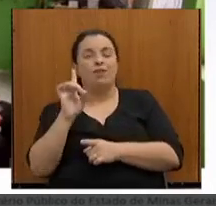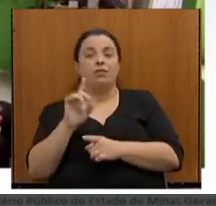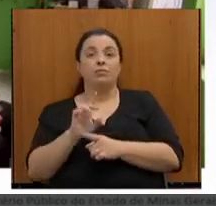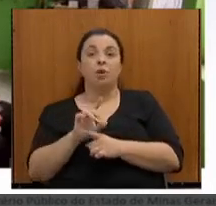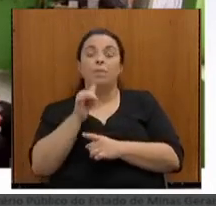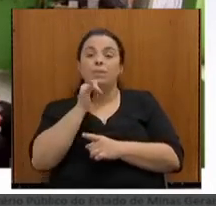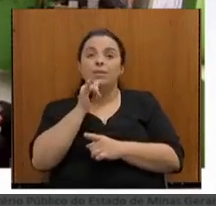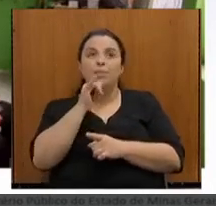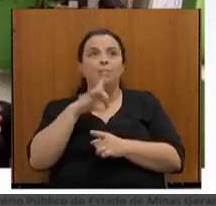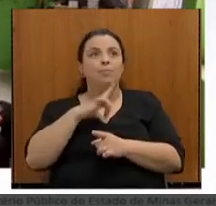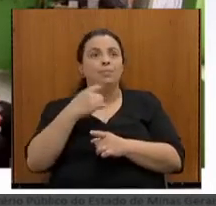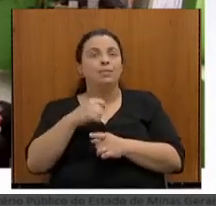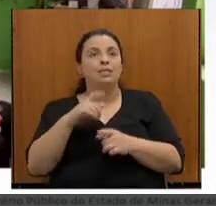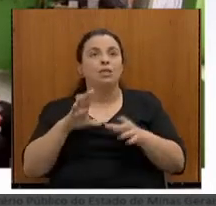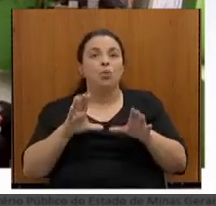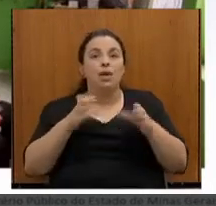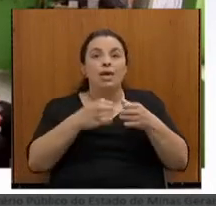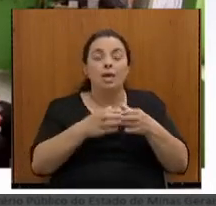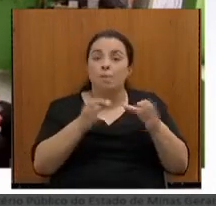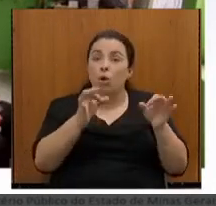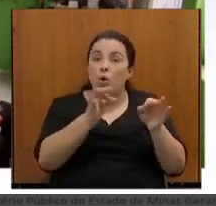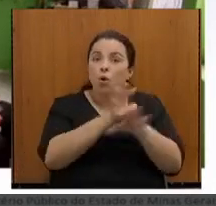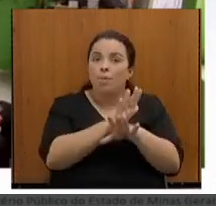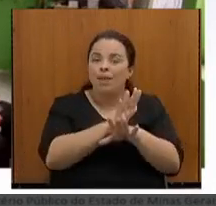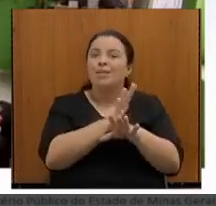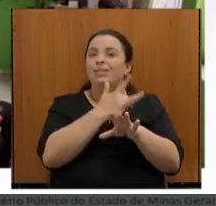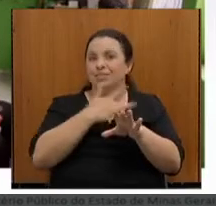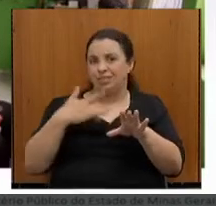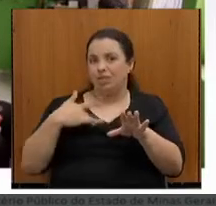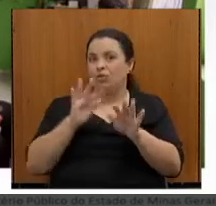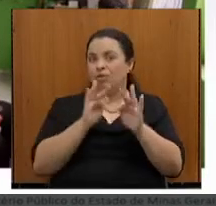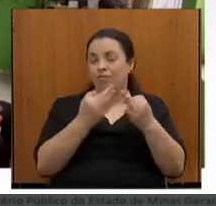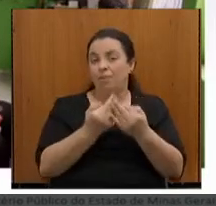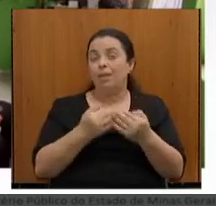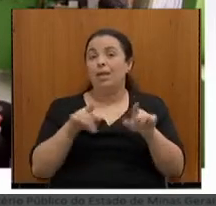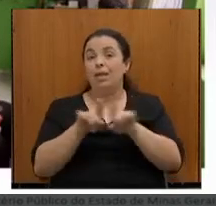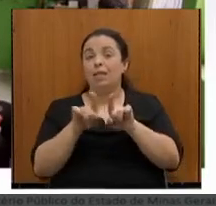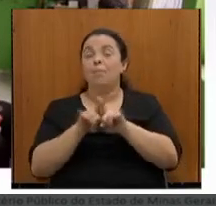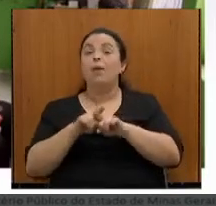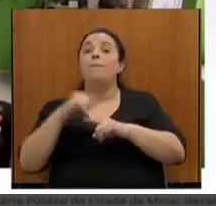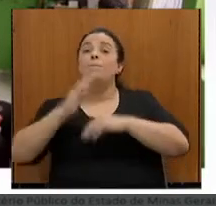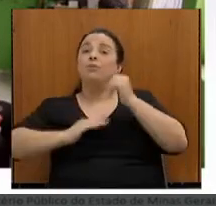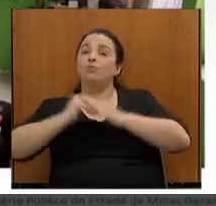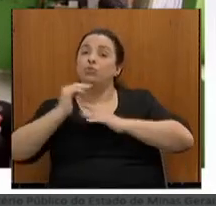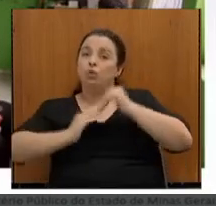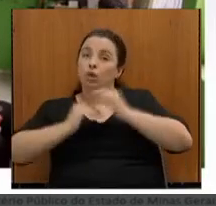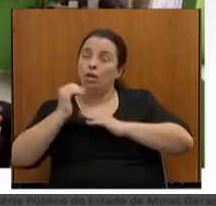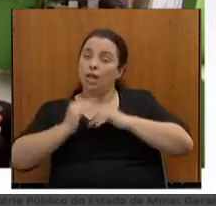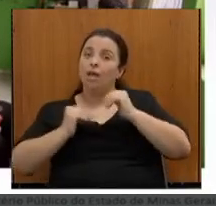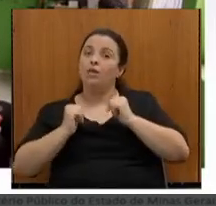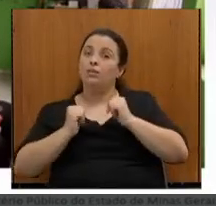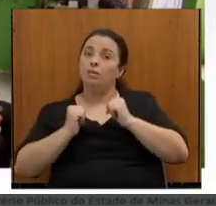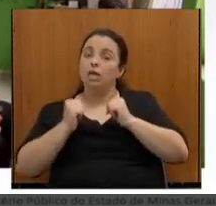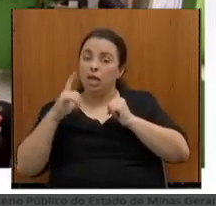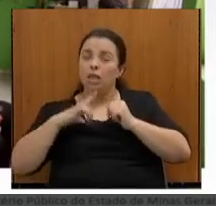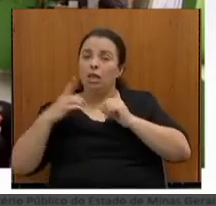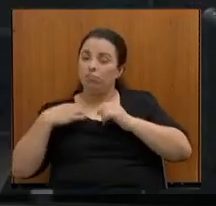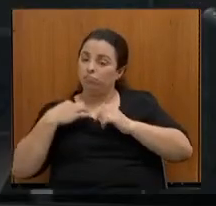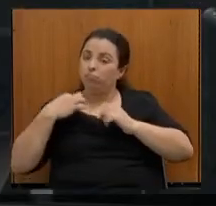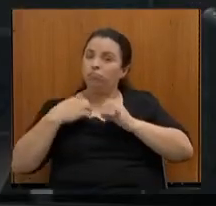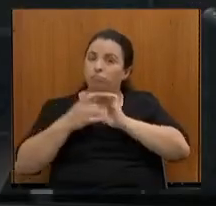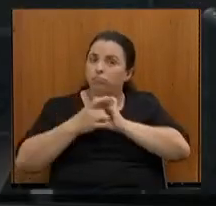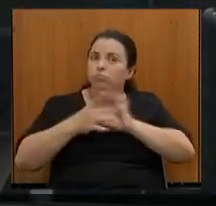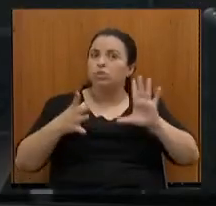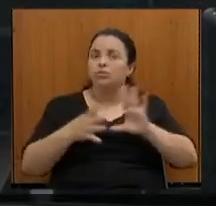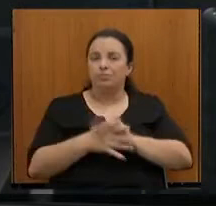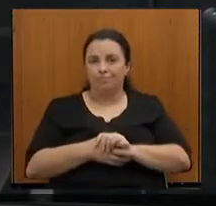de saúde da família e com profissionais efetivamente disponíveis, né? O Ministério Público ele tem uma capilaridade muito grande, né?